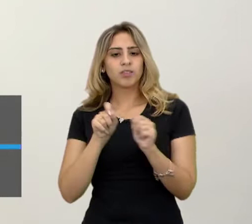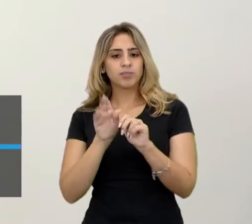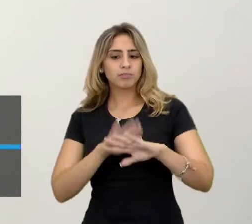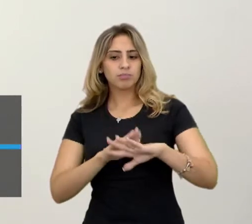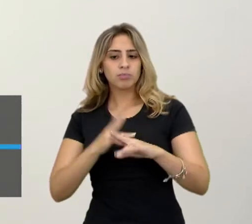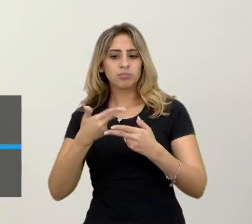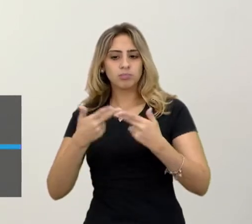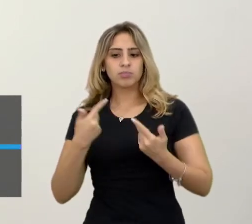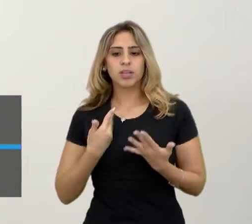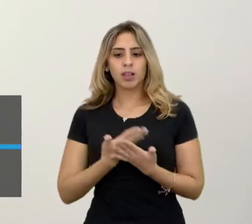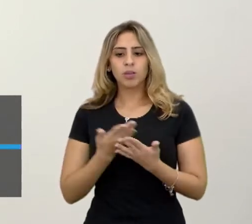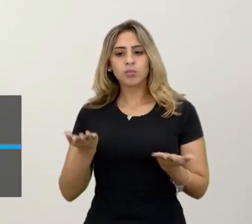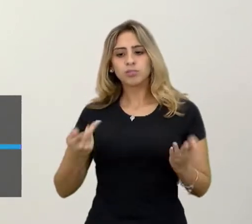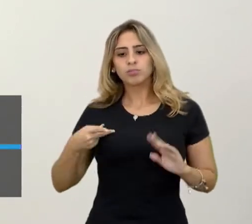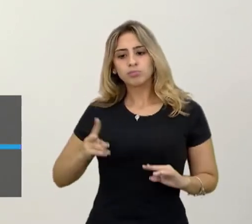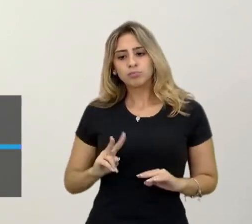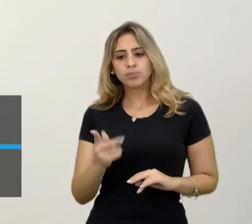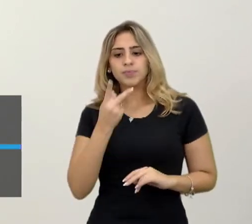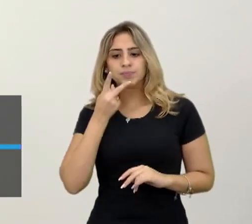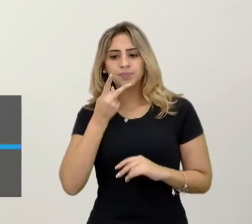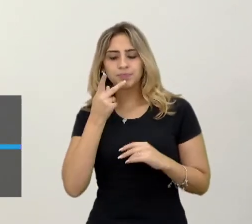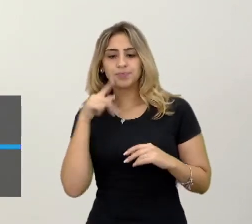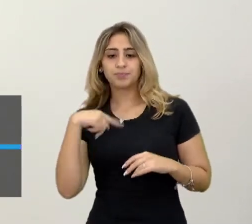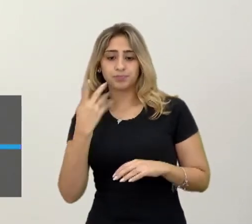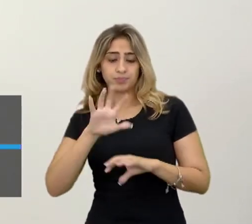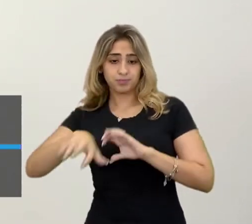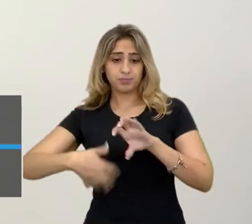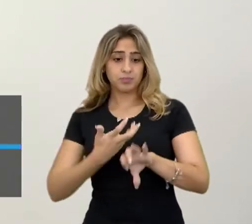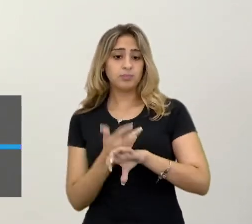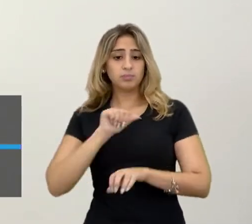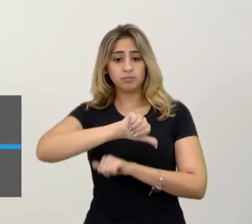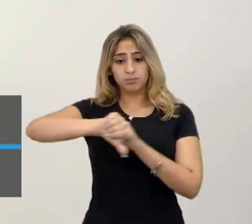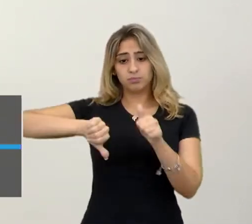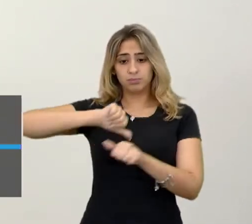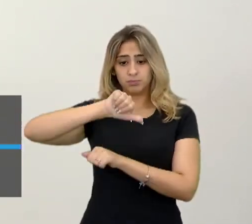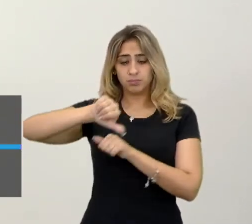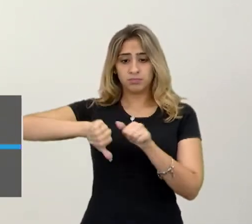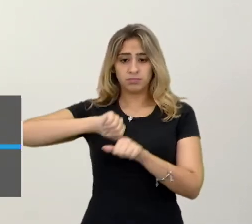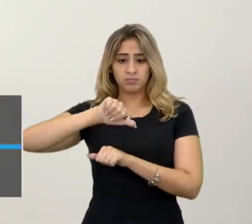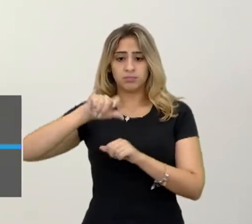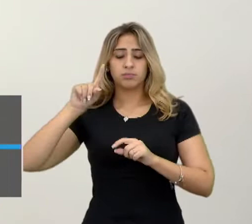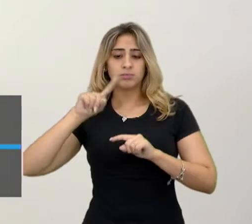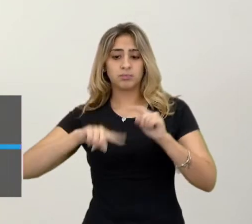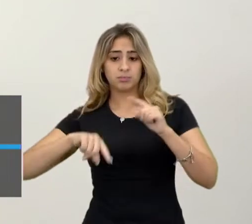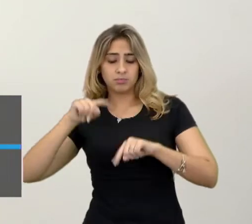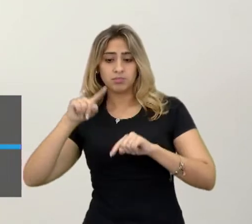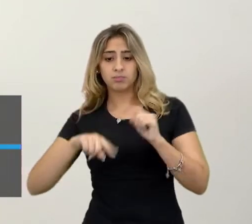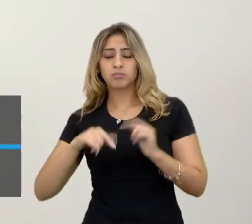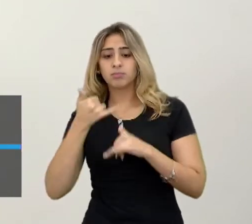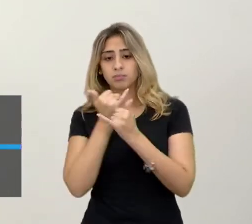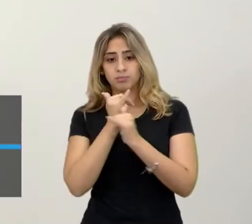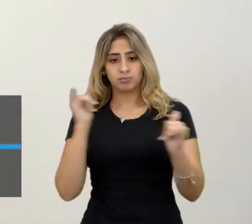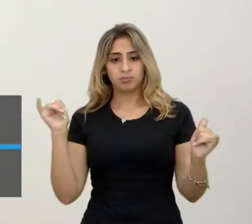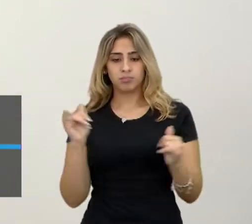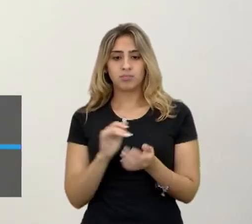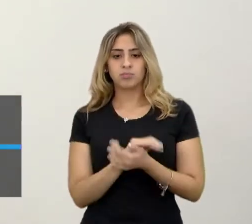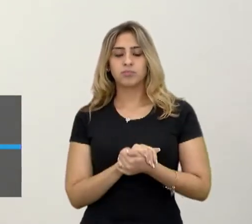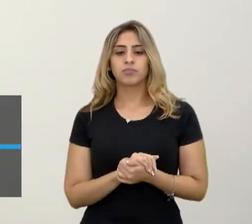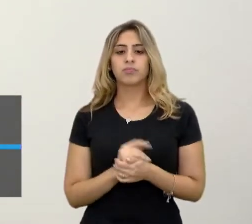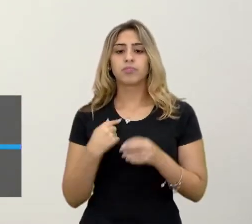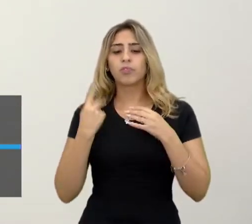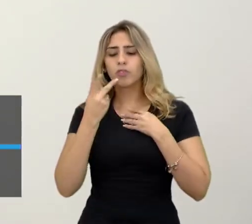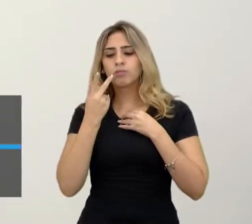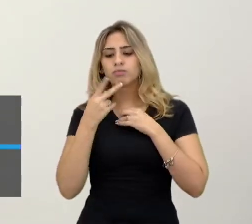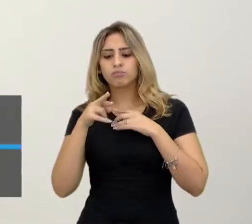e hoje a gente vai continuar falando aí. O nosso componente é transformação de matéria e energia. Eu vou recapitular com vocês algumas coisas que a gente já